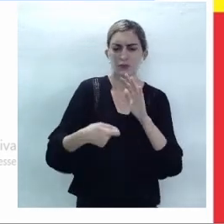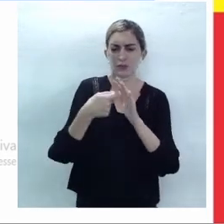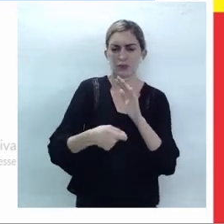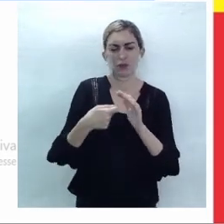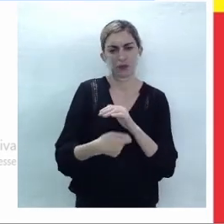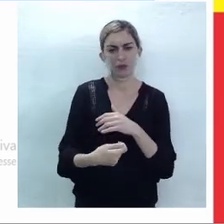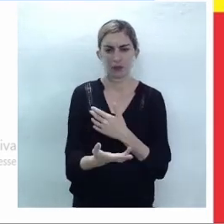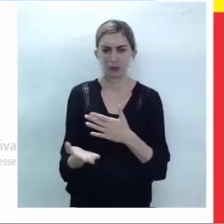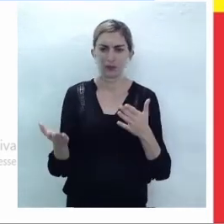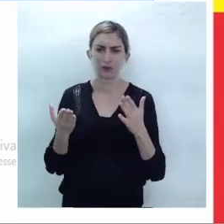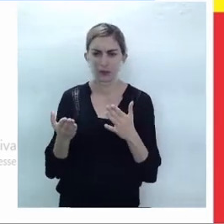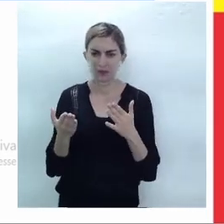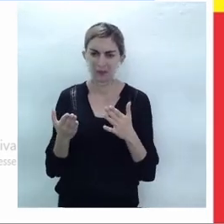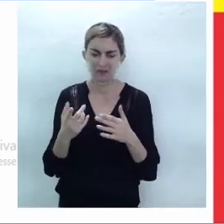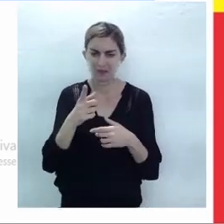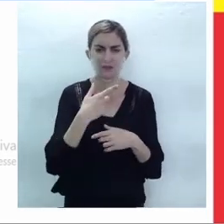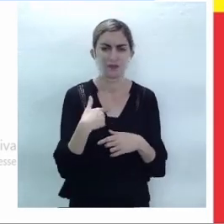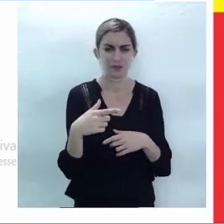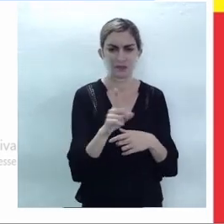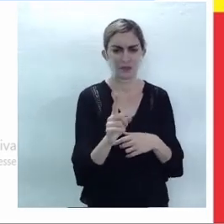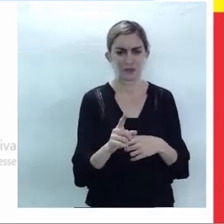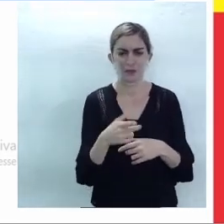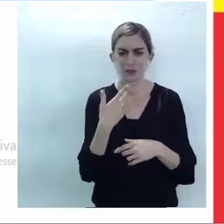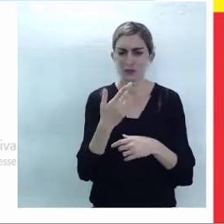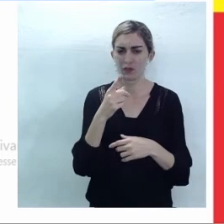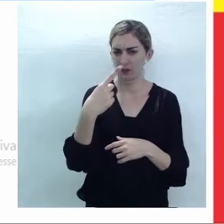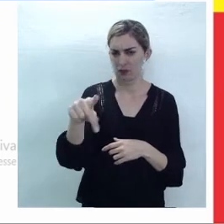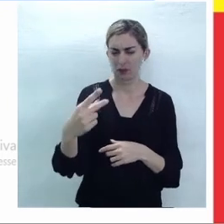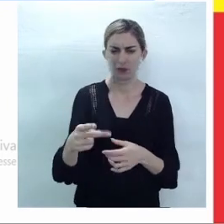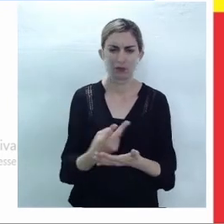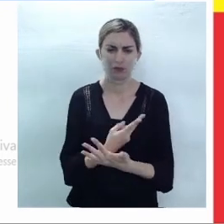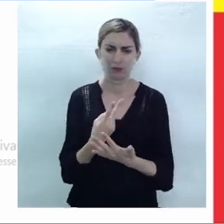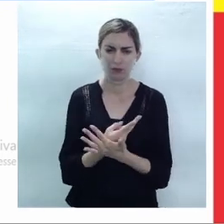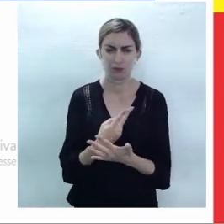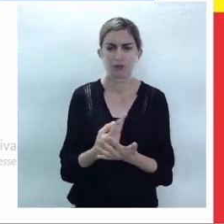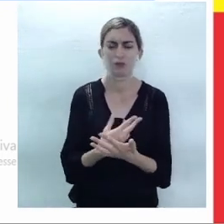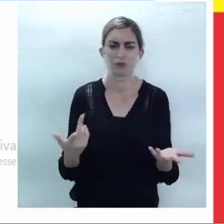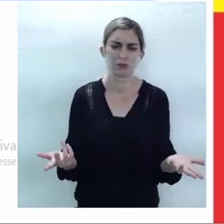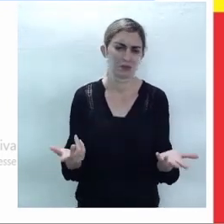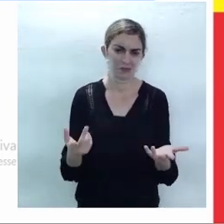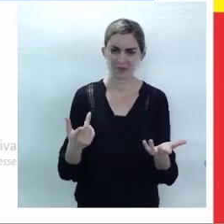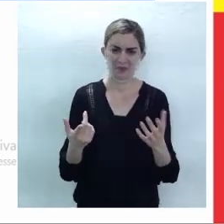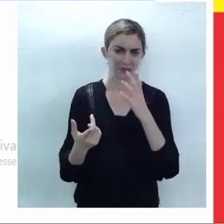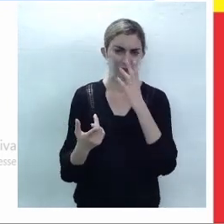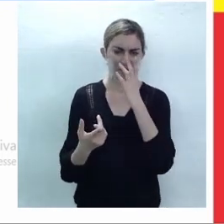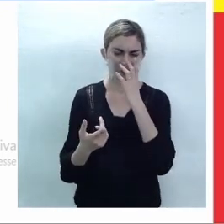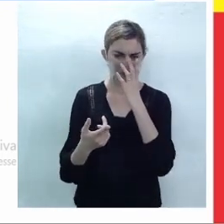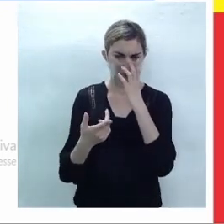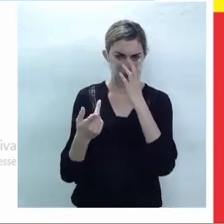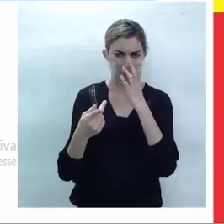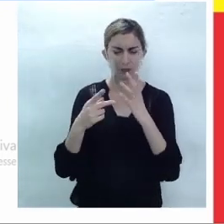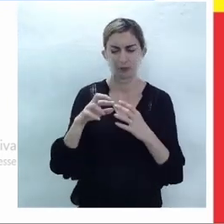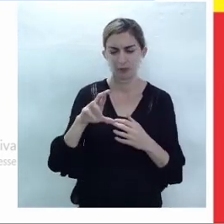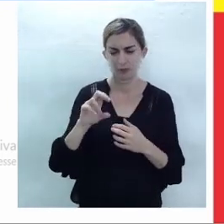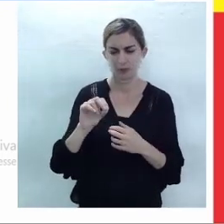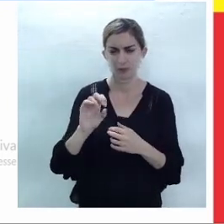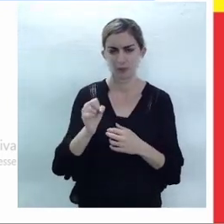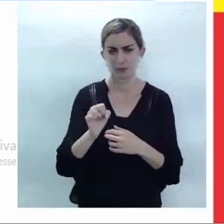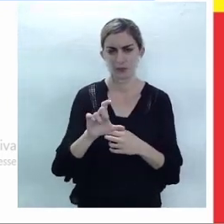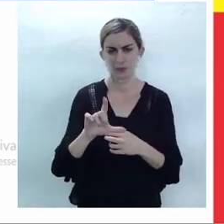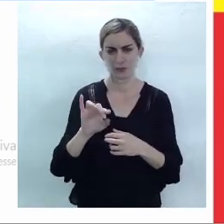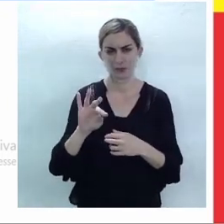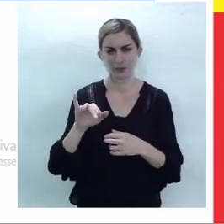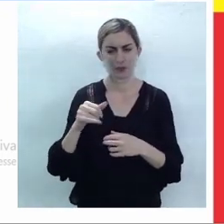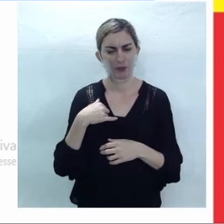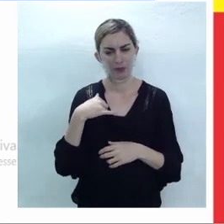converter alguém contra a sua vontade ou dizer que a religião de alguém, certo, é menor do que a minha. Então, proselitismo